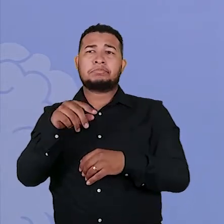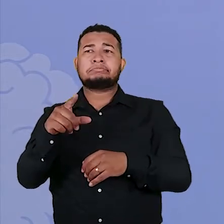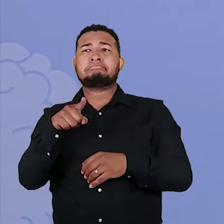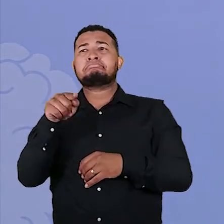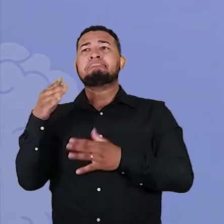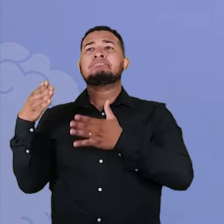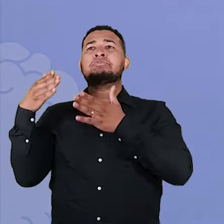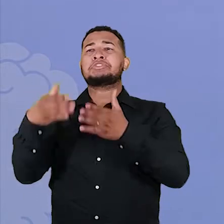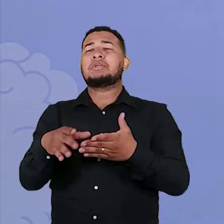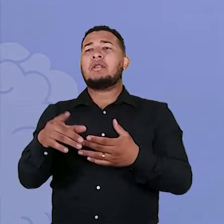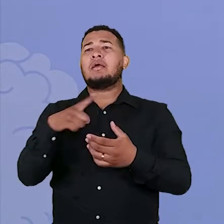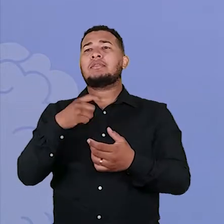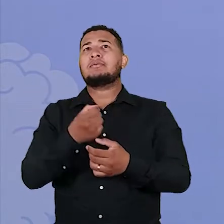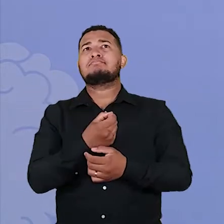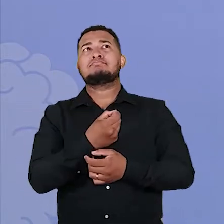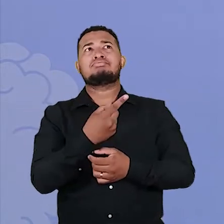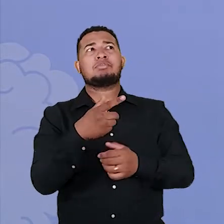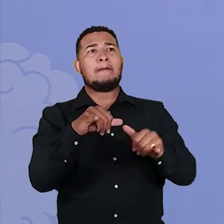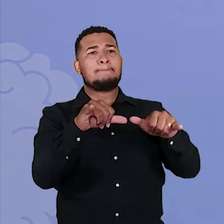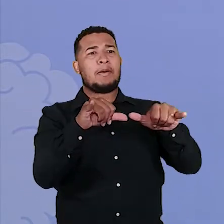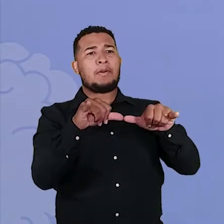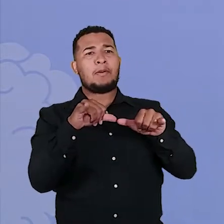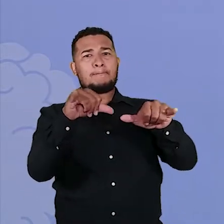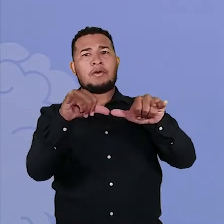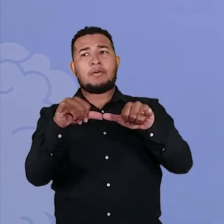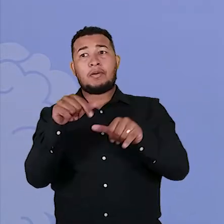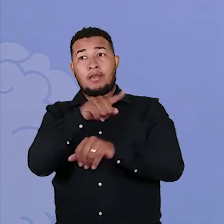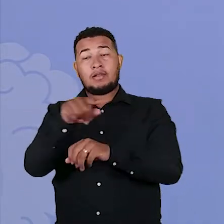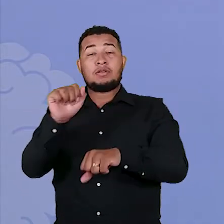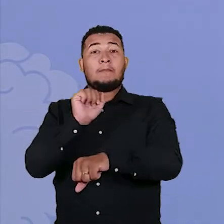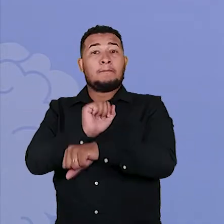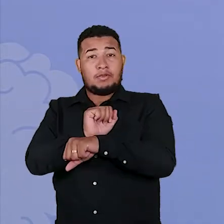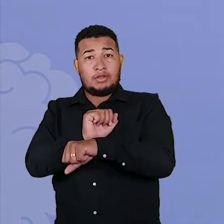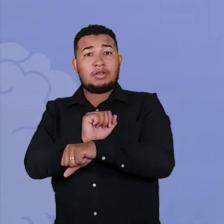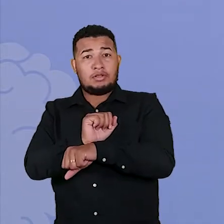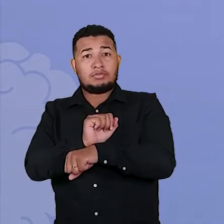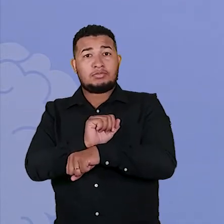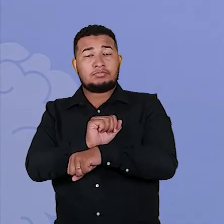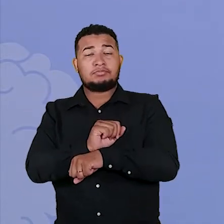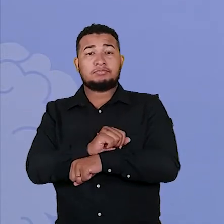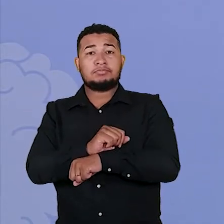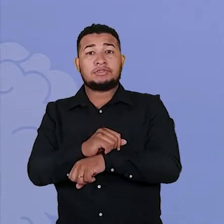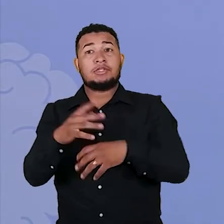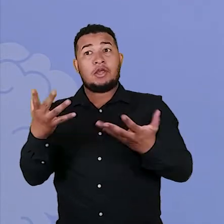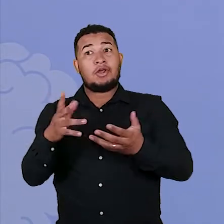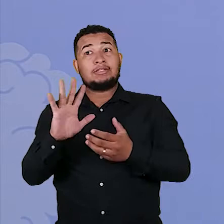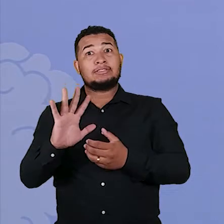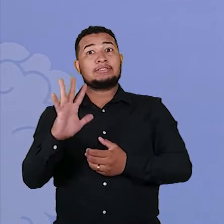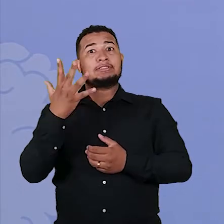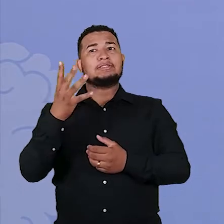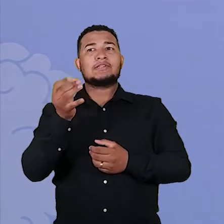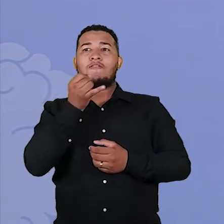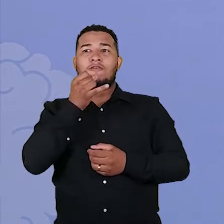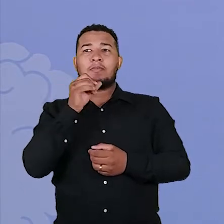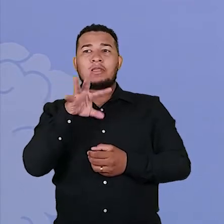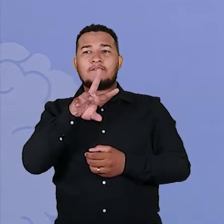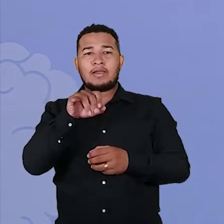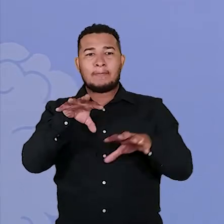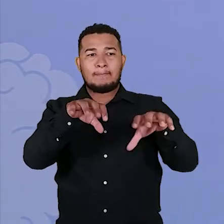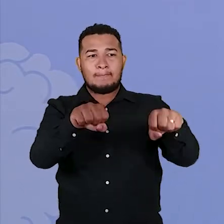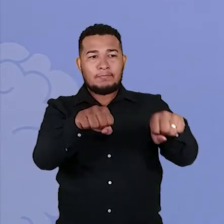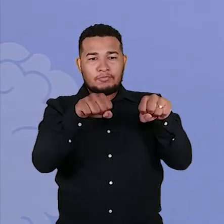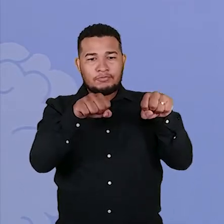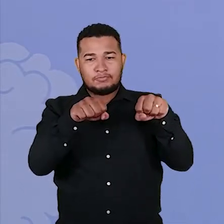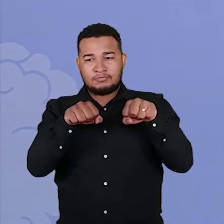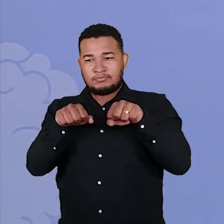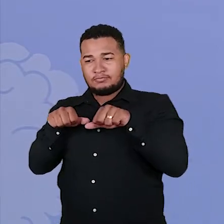no supermercado e encontra aquele monte de carrinho. Os carrinhos estão parados, estão em repouso, né? Agora, quando você pega o